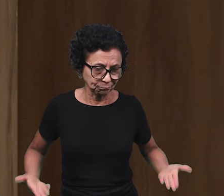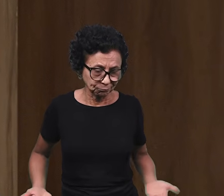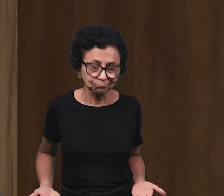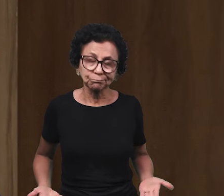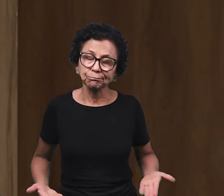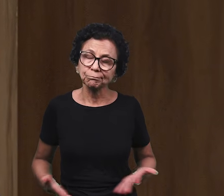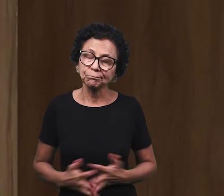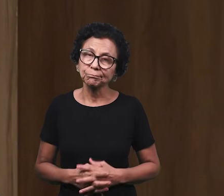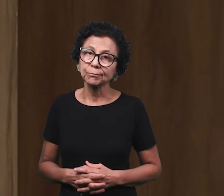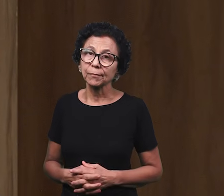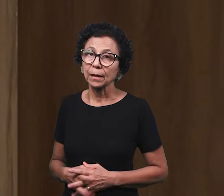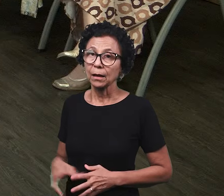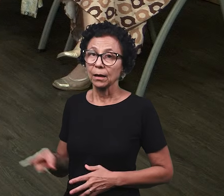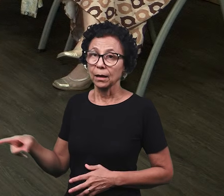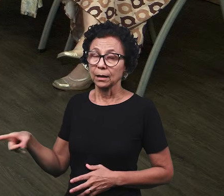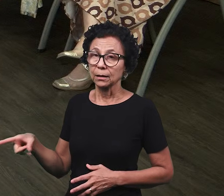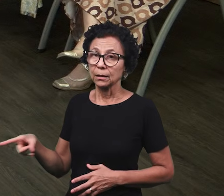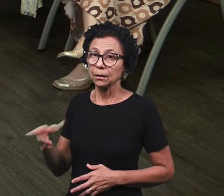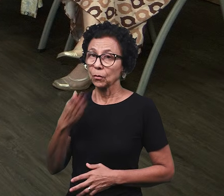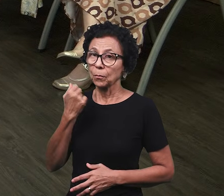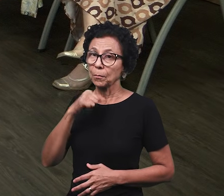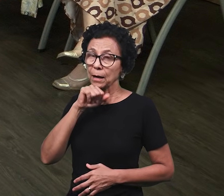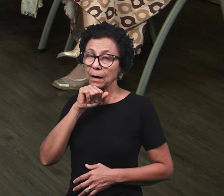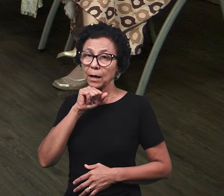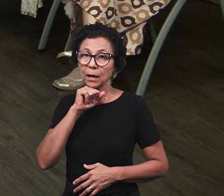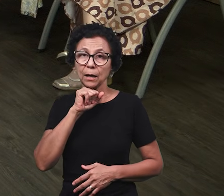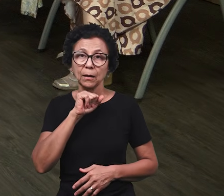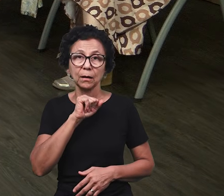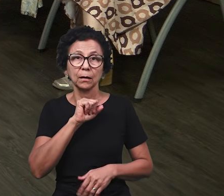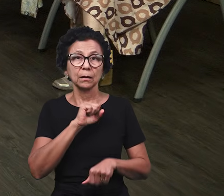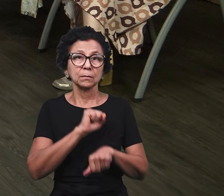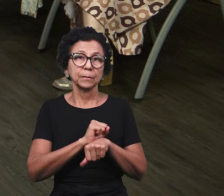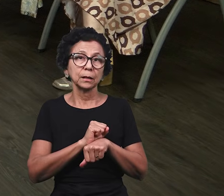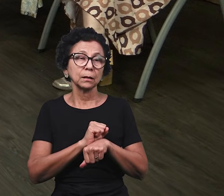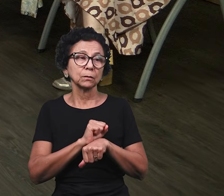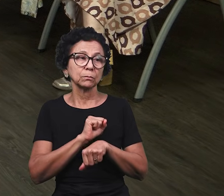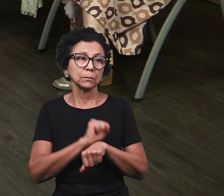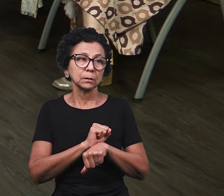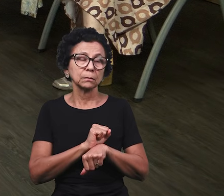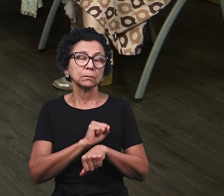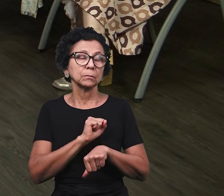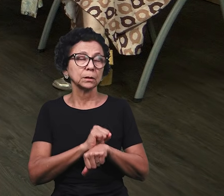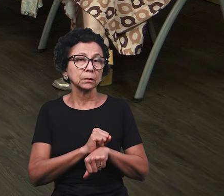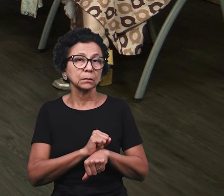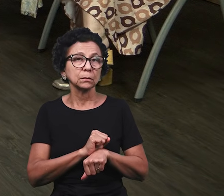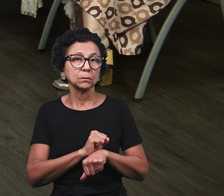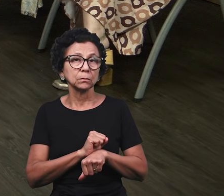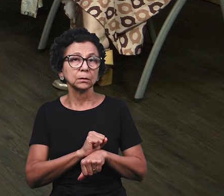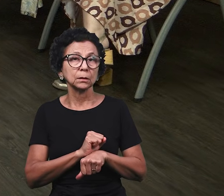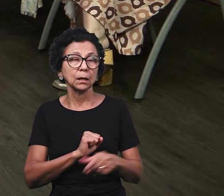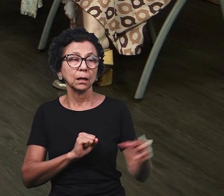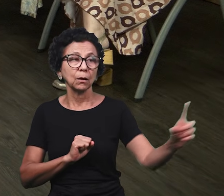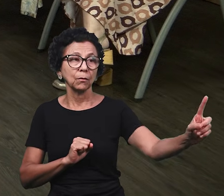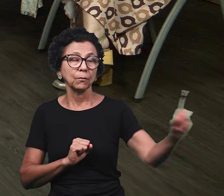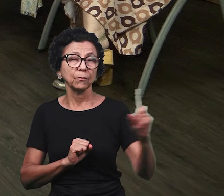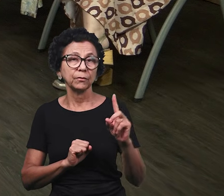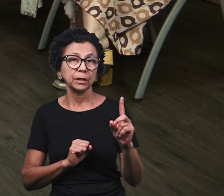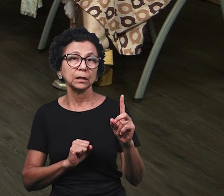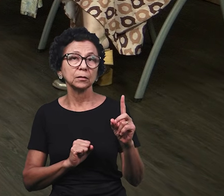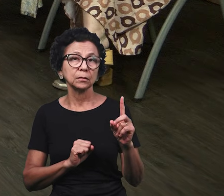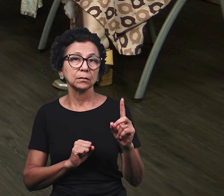ele. Quanto tempo o pai estava esperando aquele filho voltar? Aí a pergunta